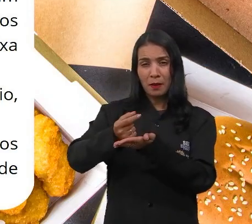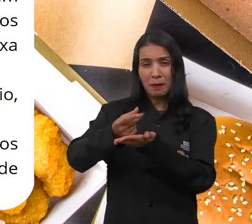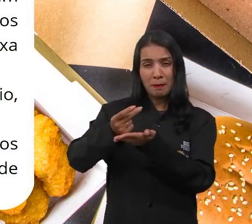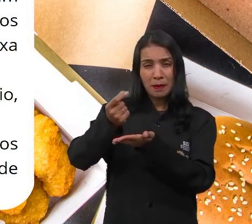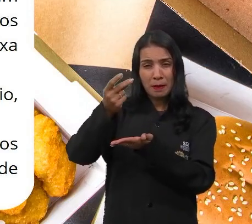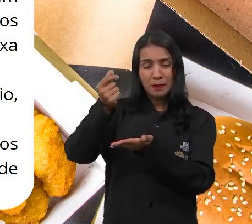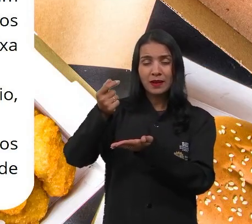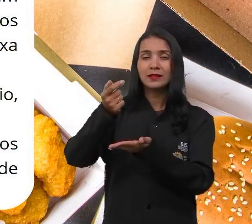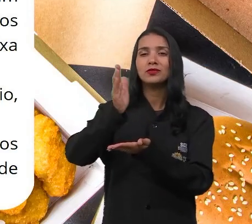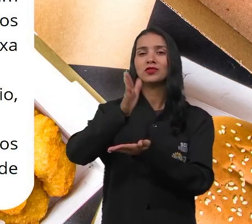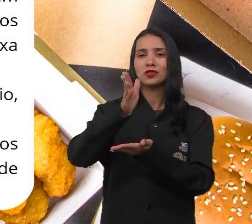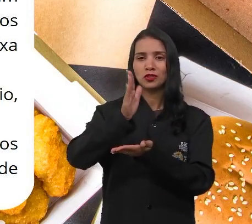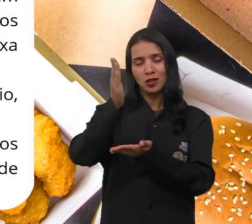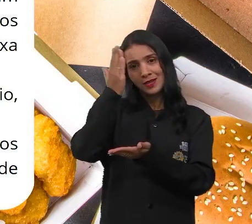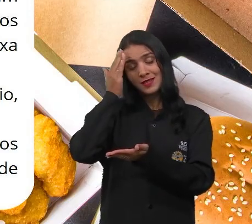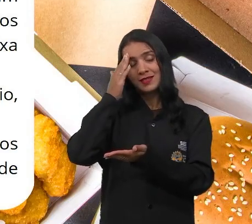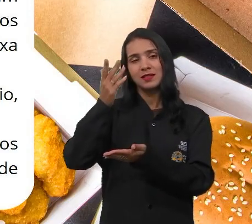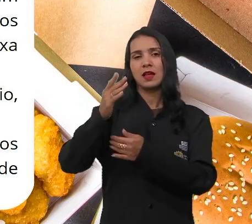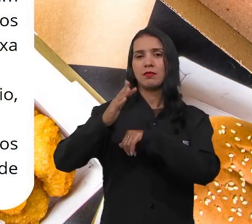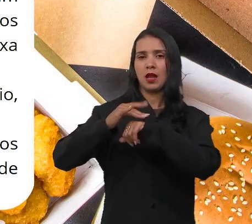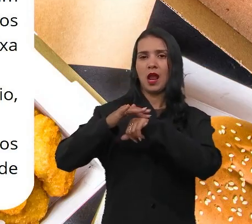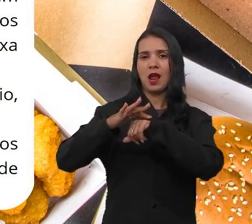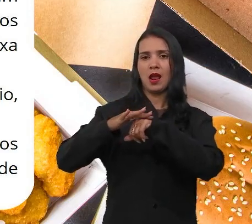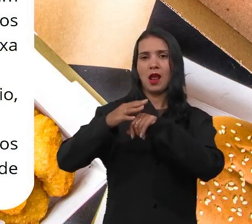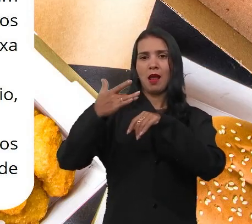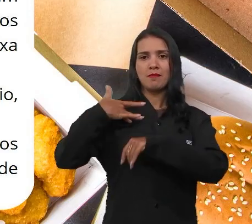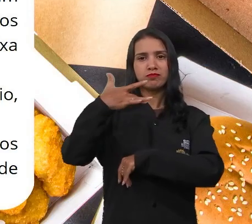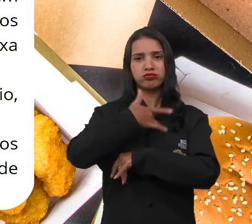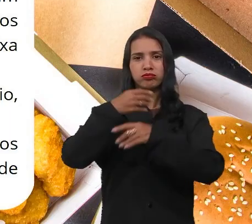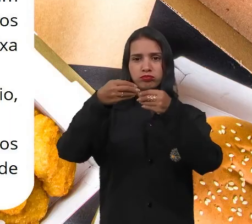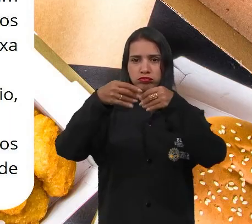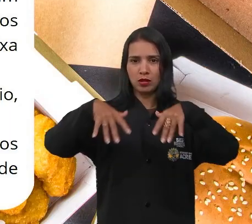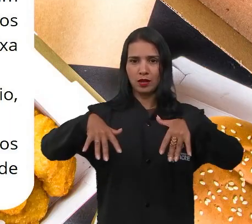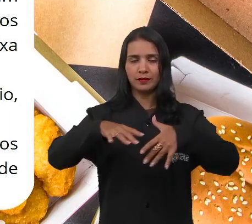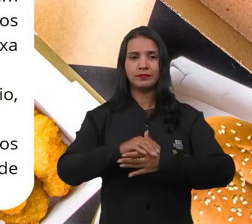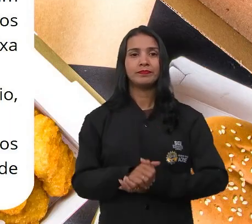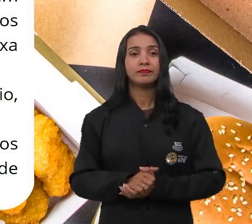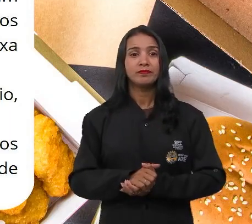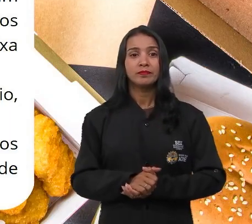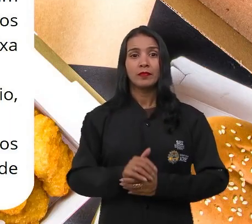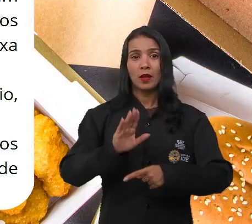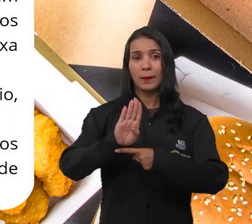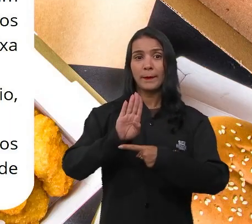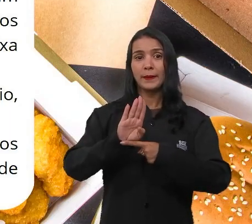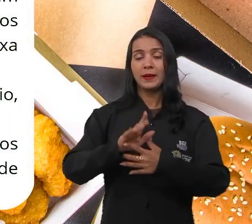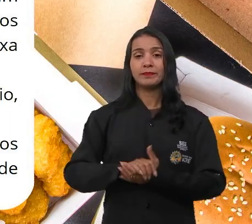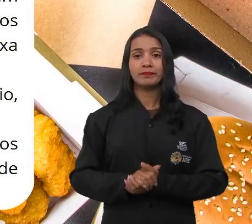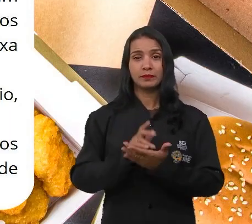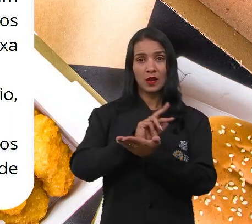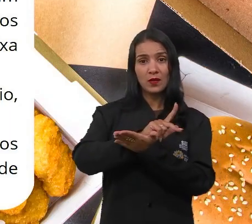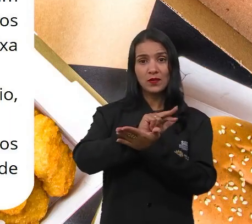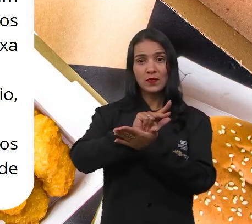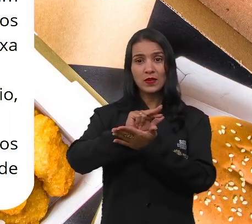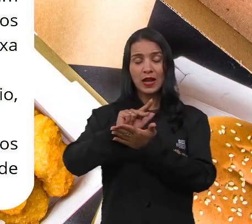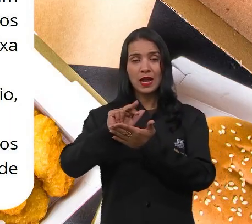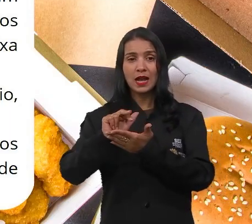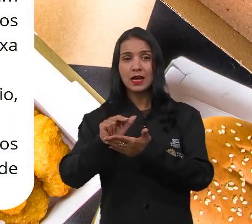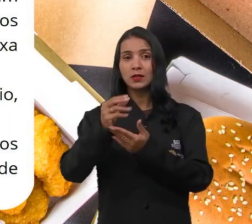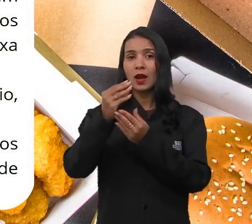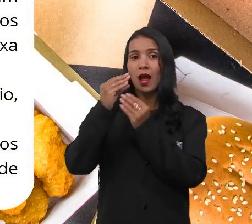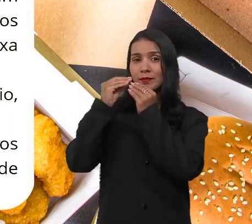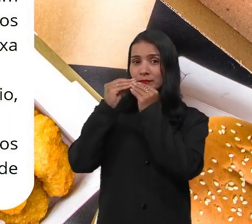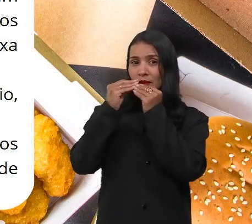sua saúde. Alternativa B. Snacks ultraprocessados são considerados saudáveis porque não